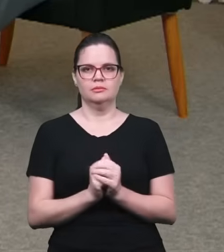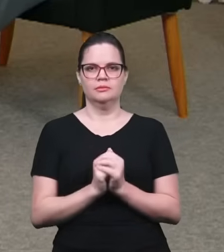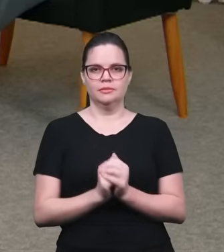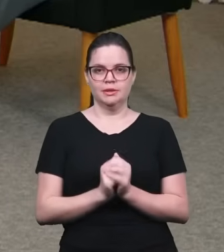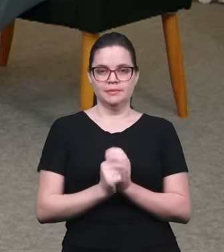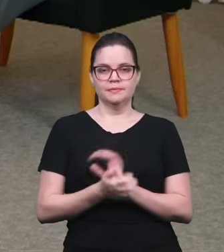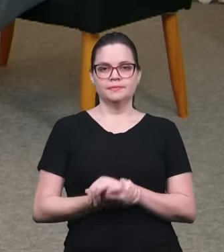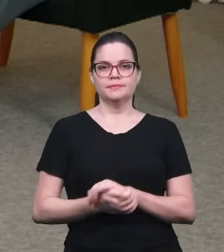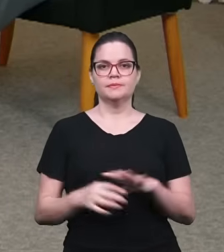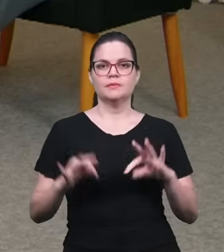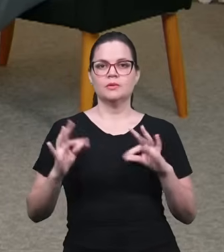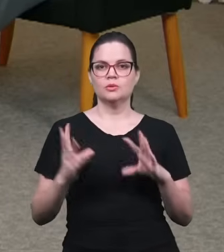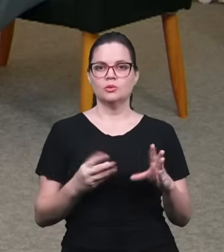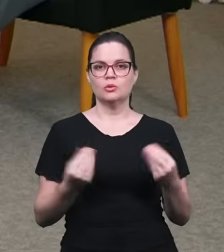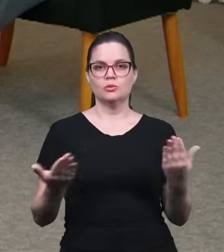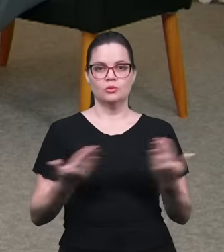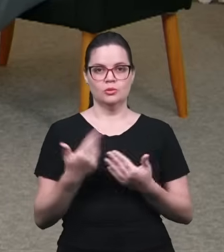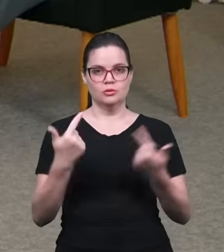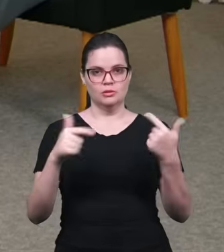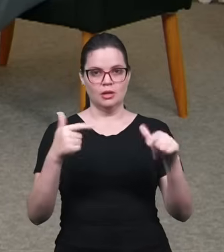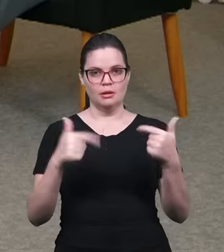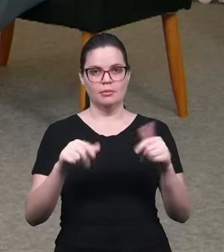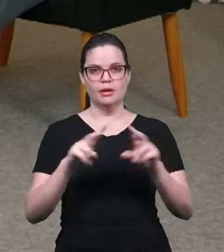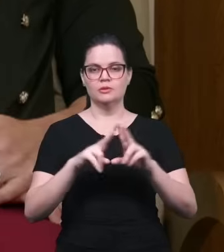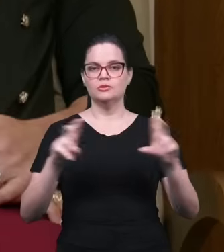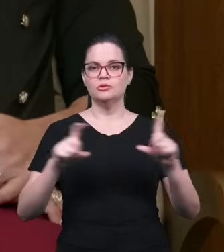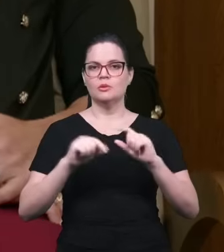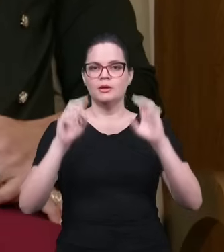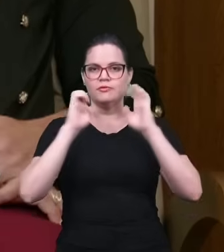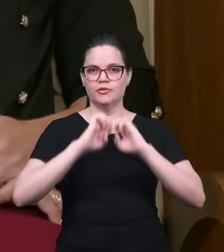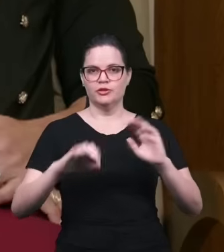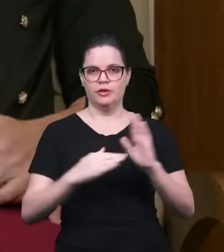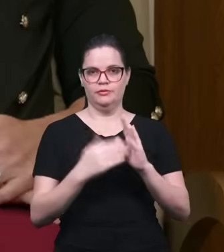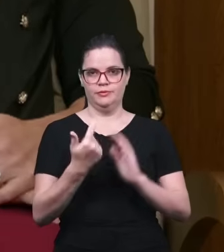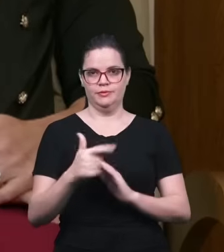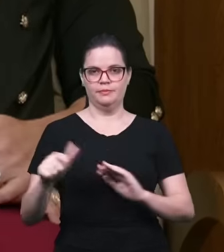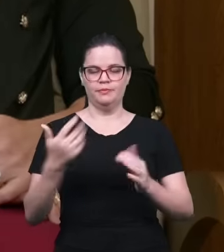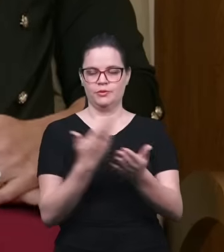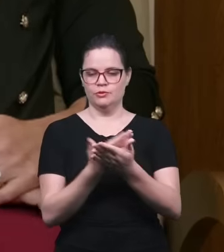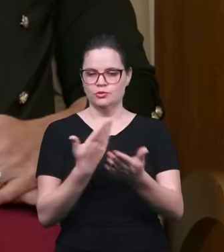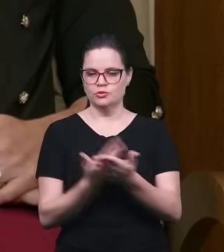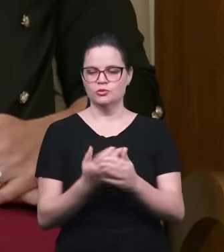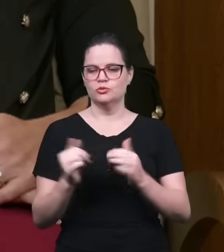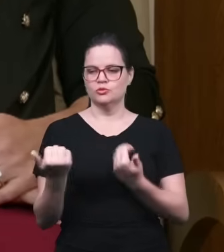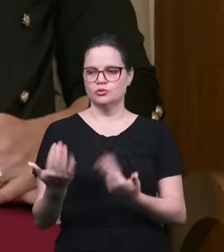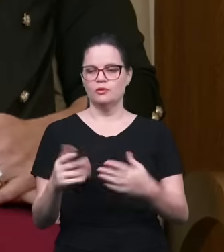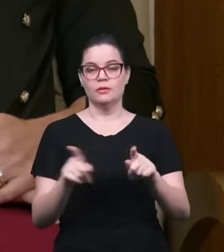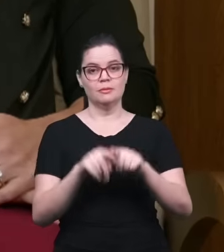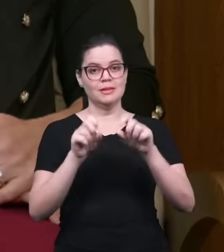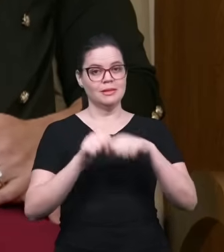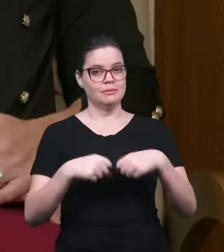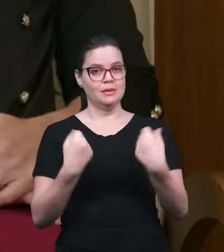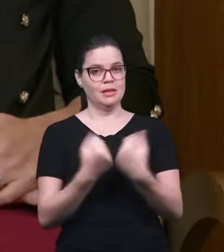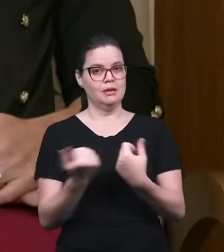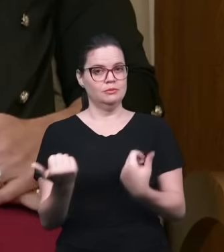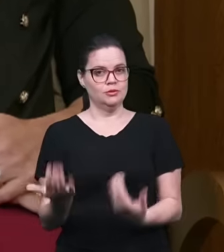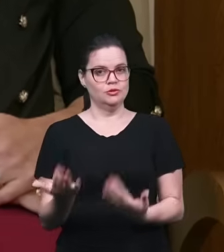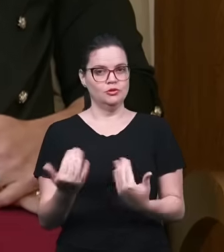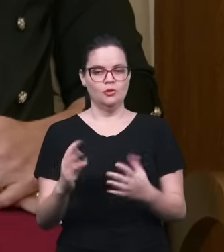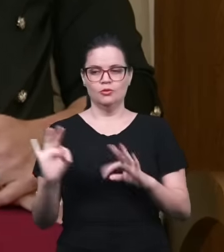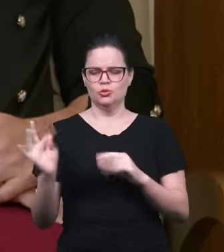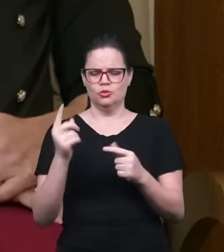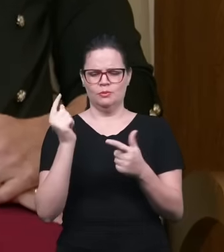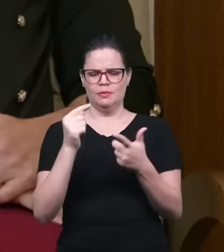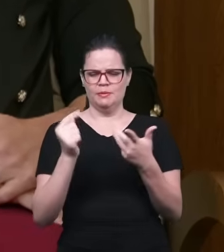esse trabalho de Evangelho Sem Fronteiras, né, do estudo dos jovens, dos seminários de jovens, né, isso